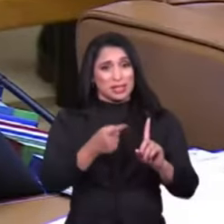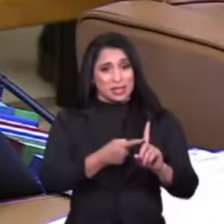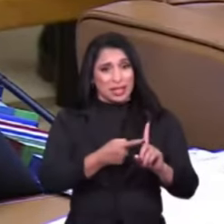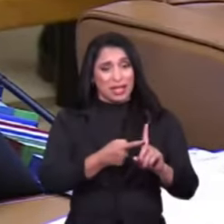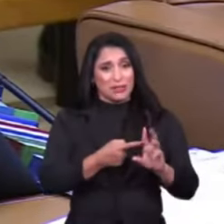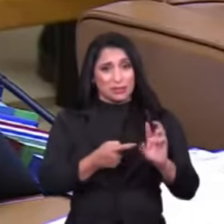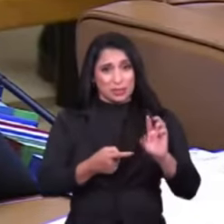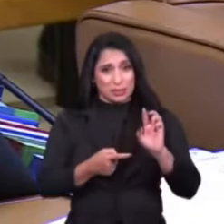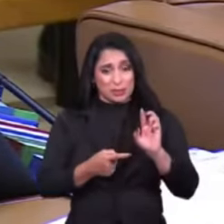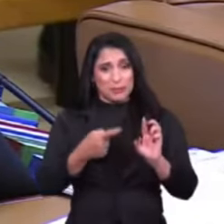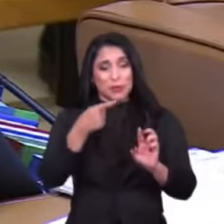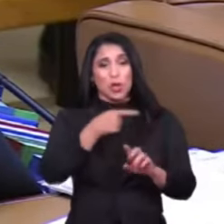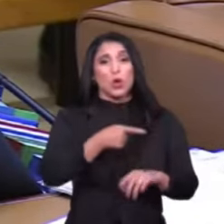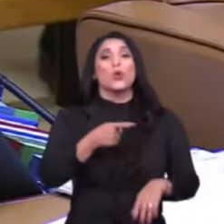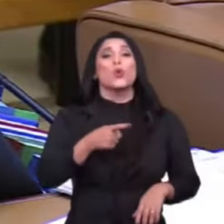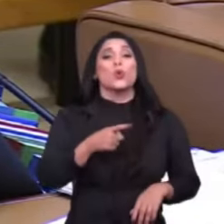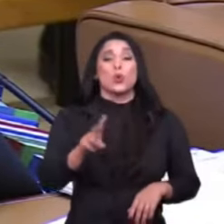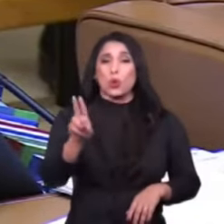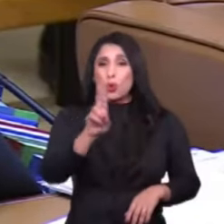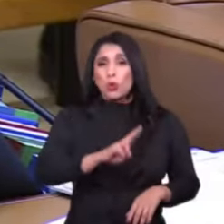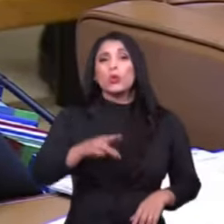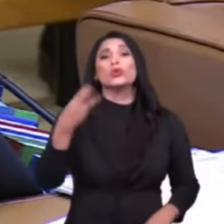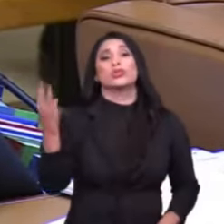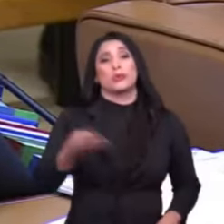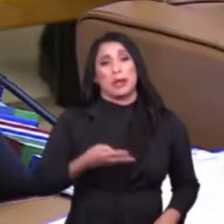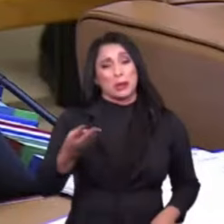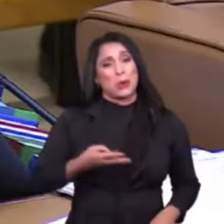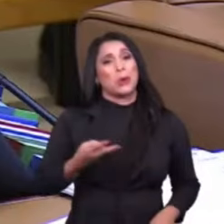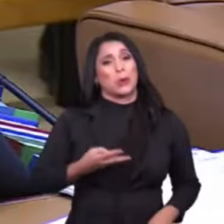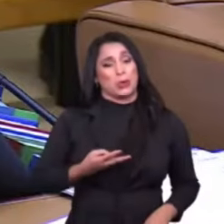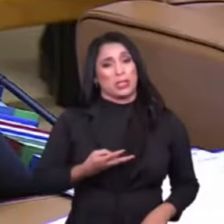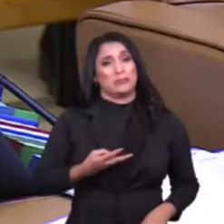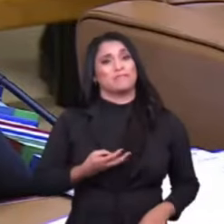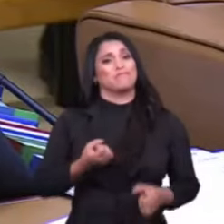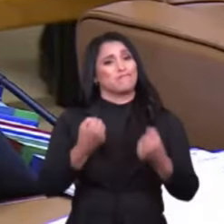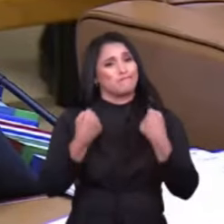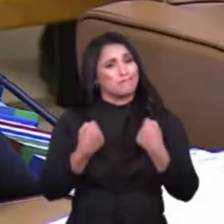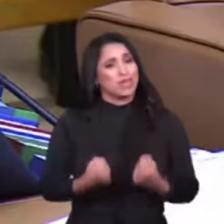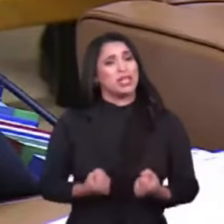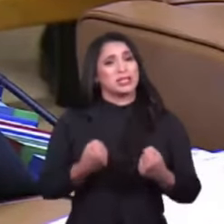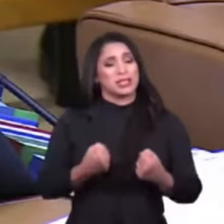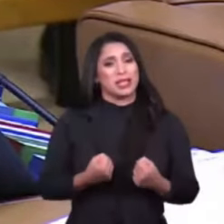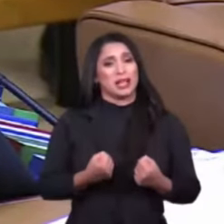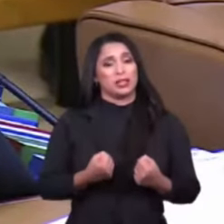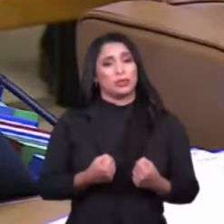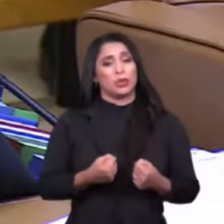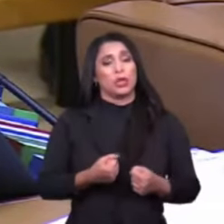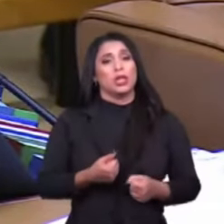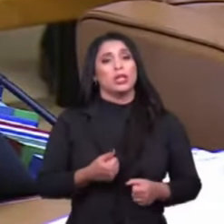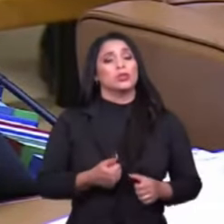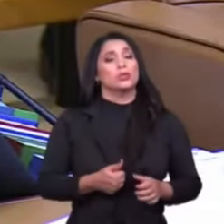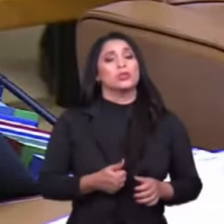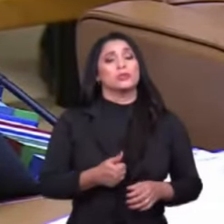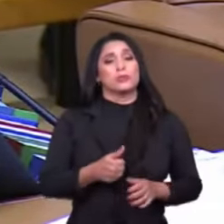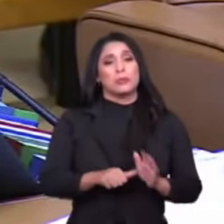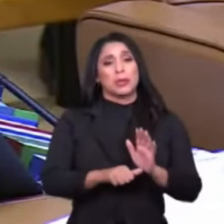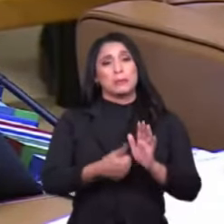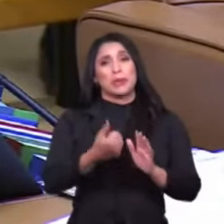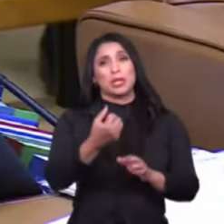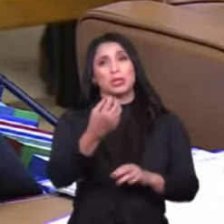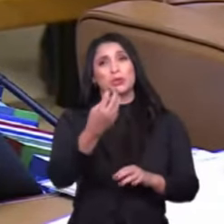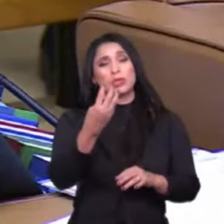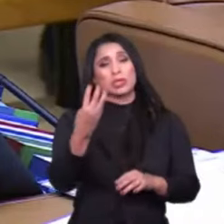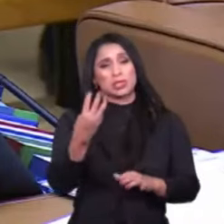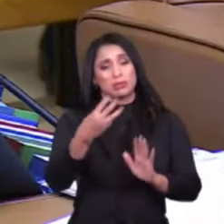14%, relataram o uso pesado de maconha durante o período do primeiro trimestre de gravidez.